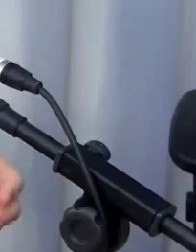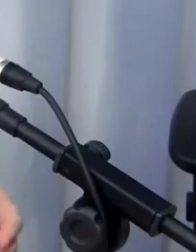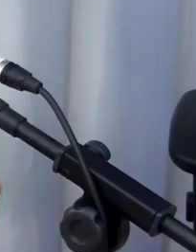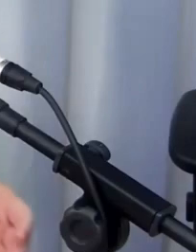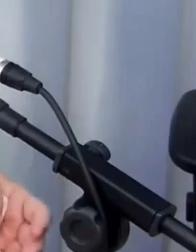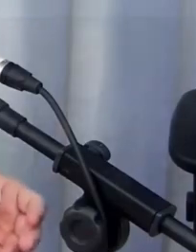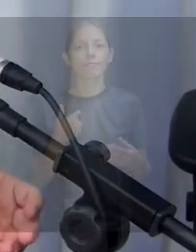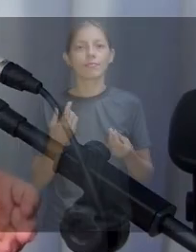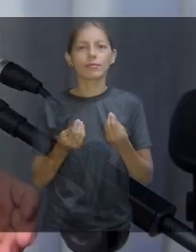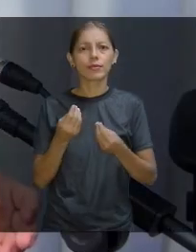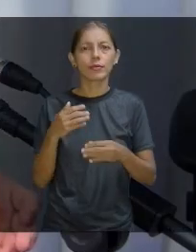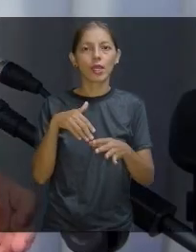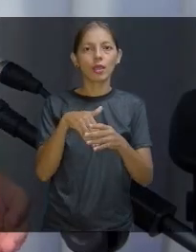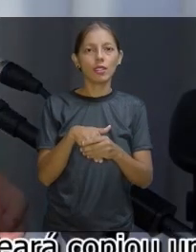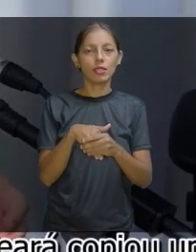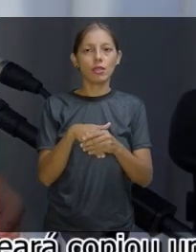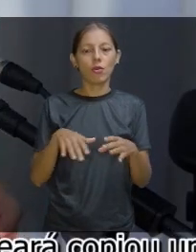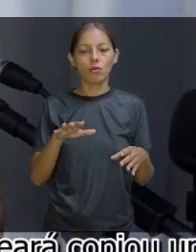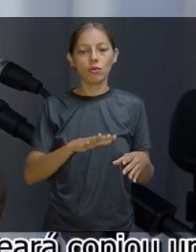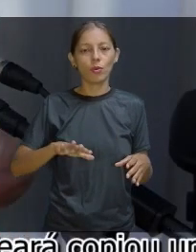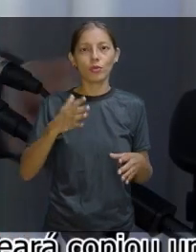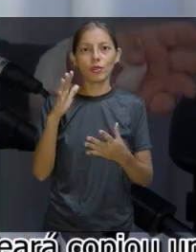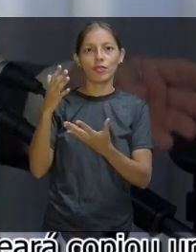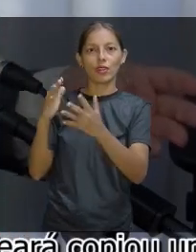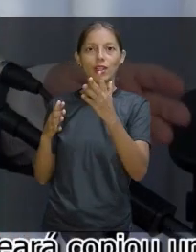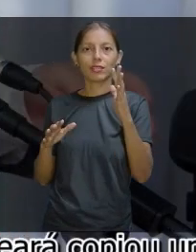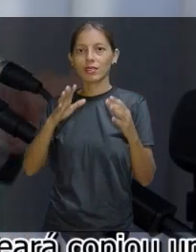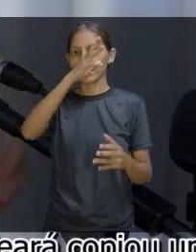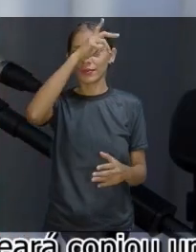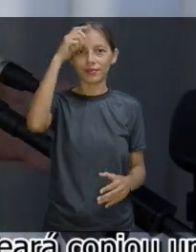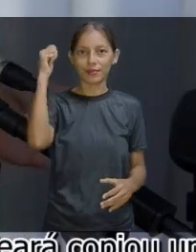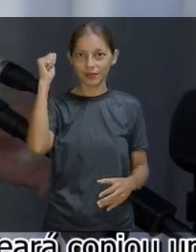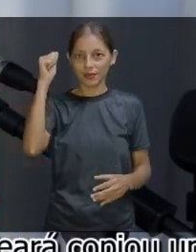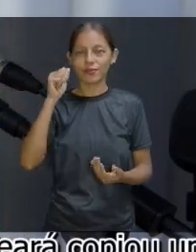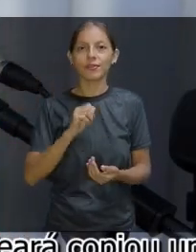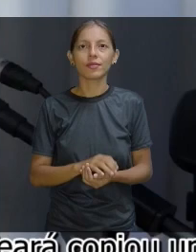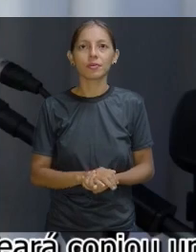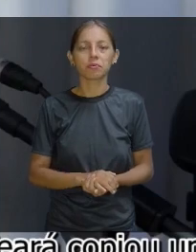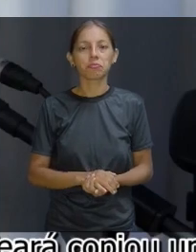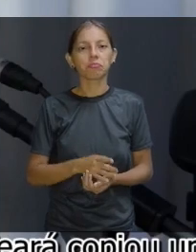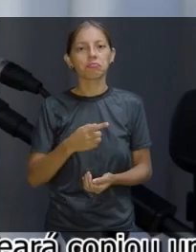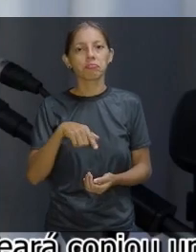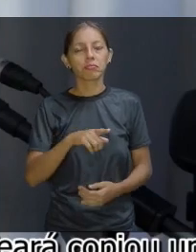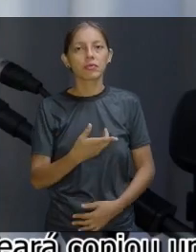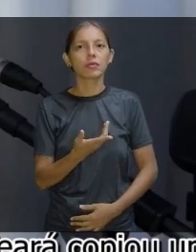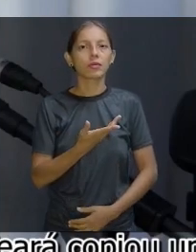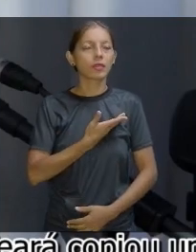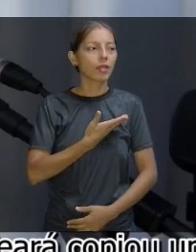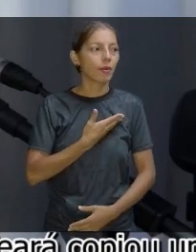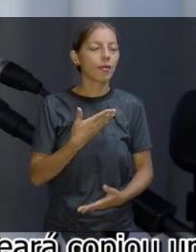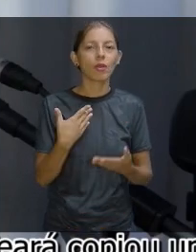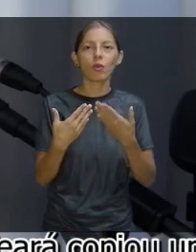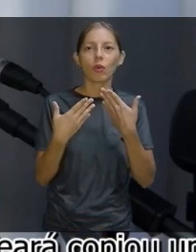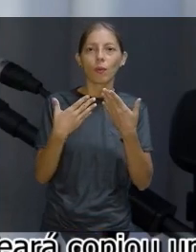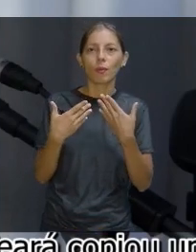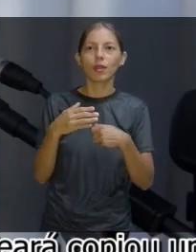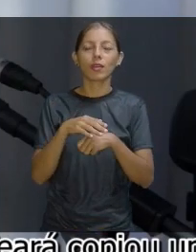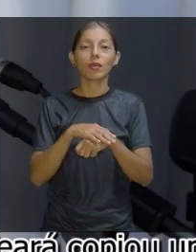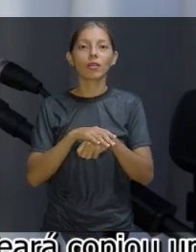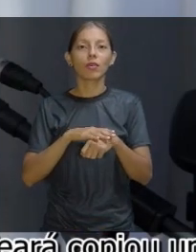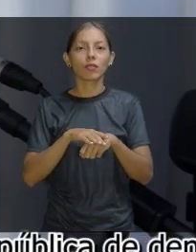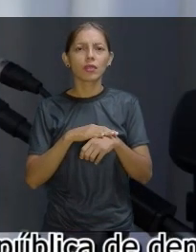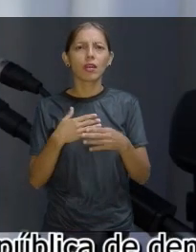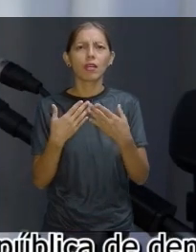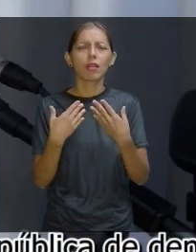na parte setentrional do Brasil. E ali, nos debates, no convívio com os colegas nesses dias,